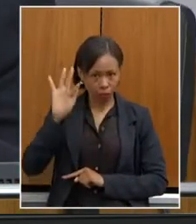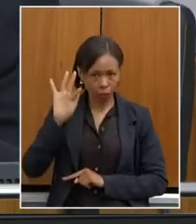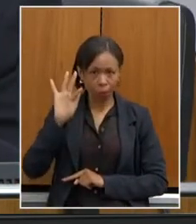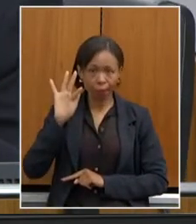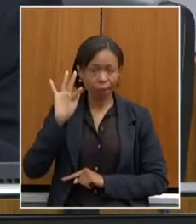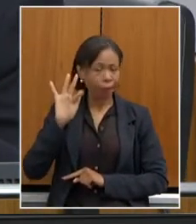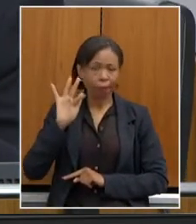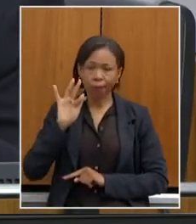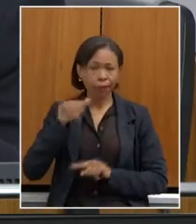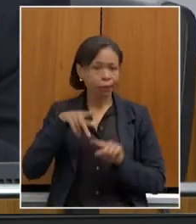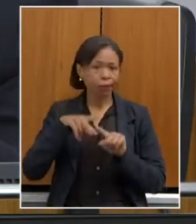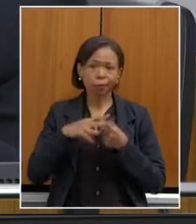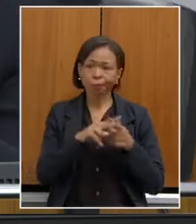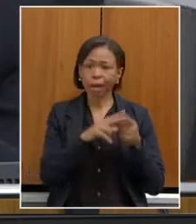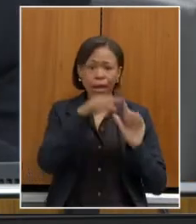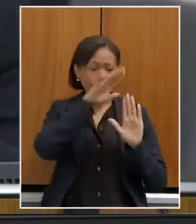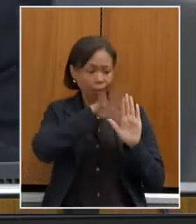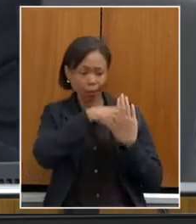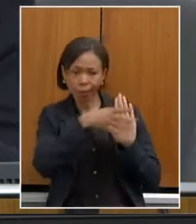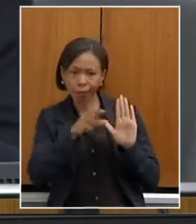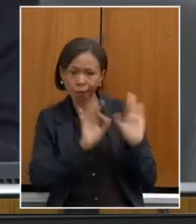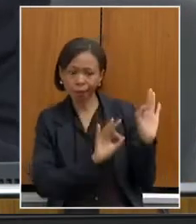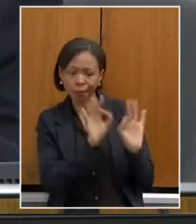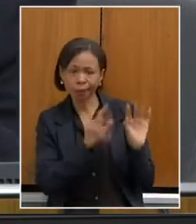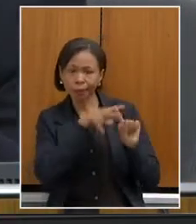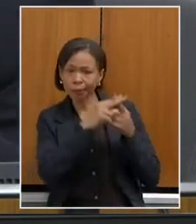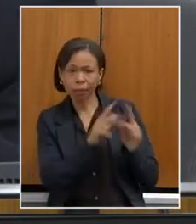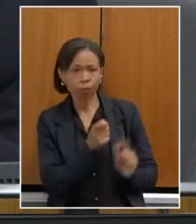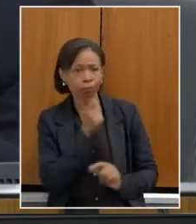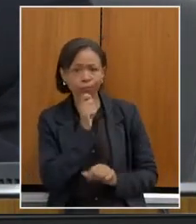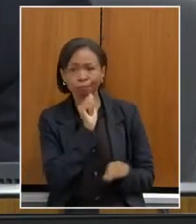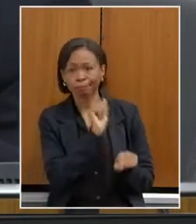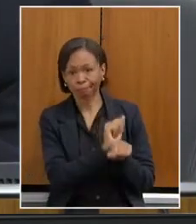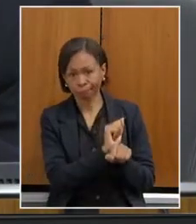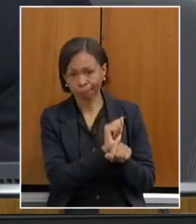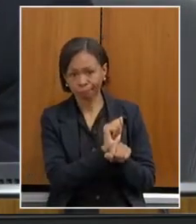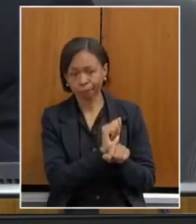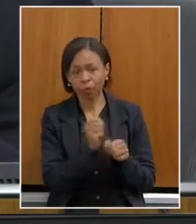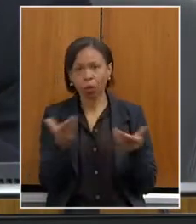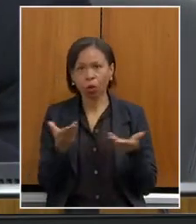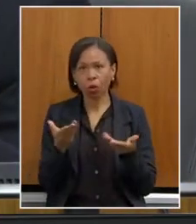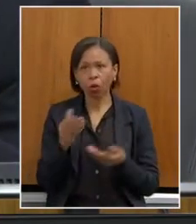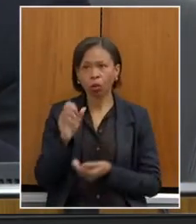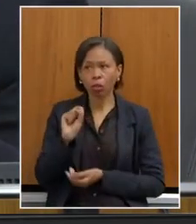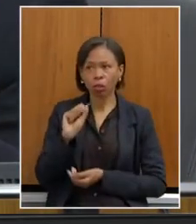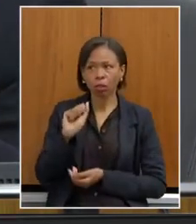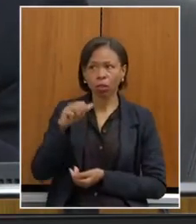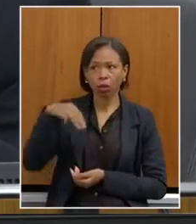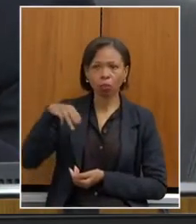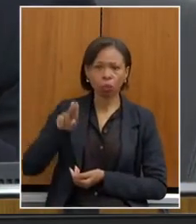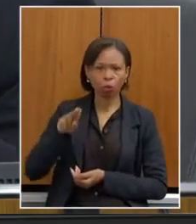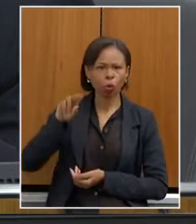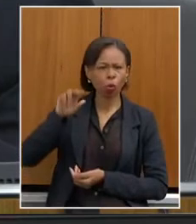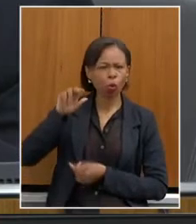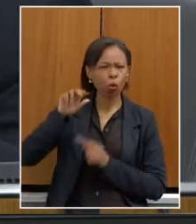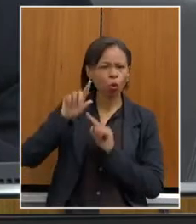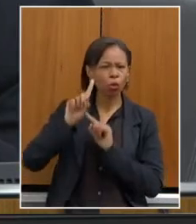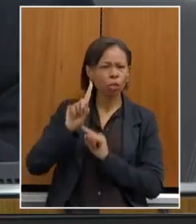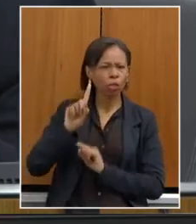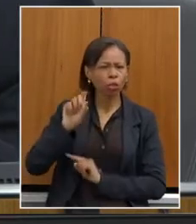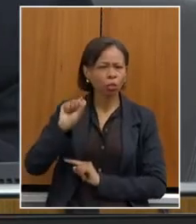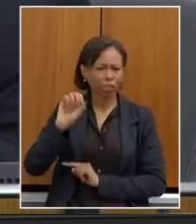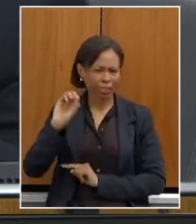corrigir tanto a tabela quanto o financiamento hoje o SAMU que custa 180 mil reais uma usa eles